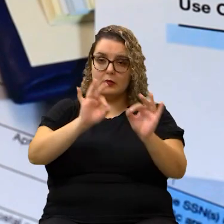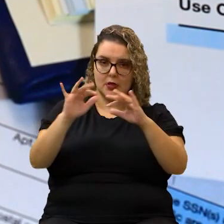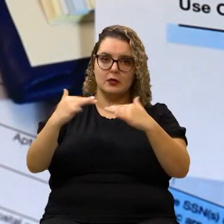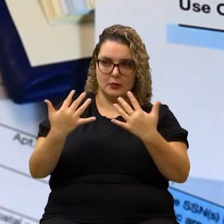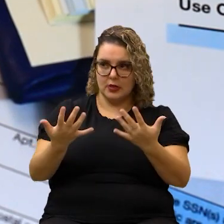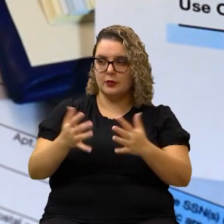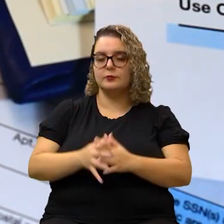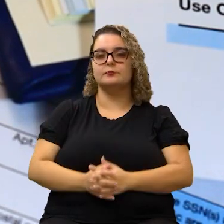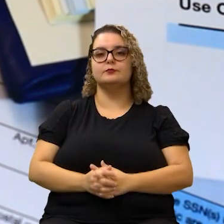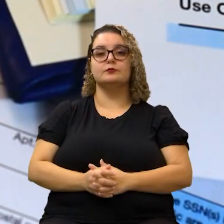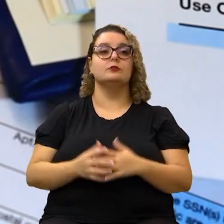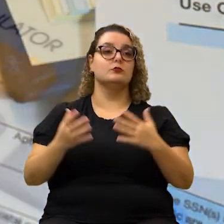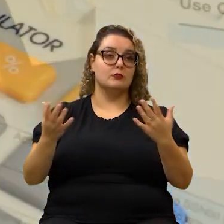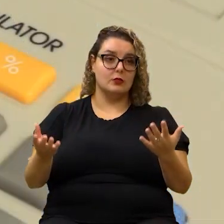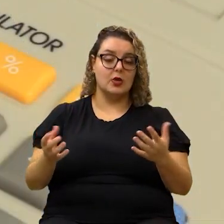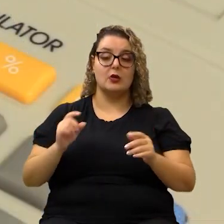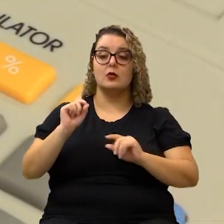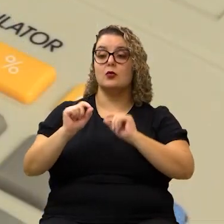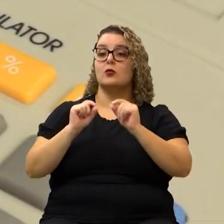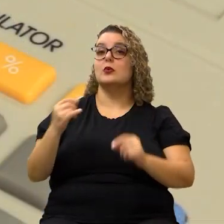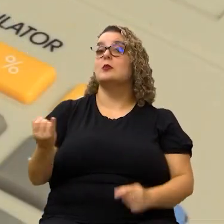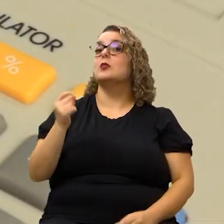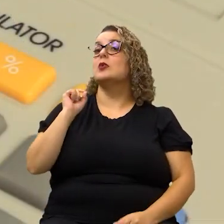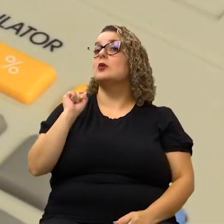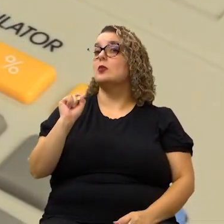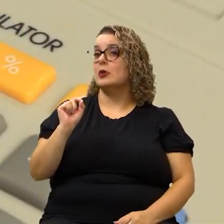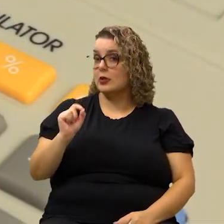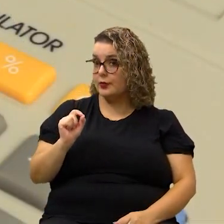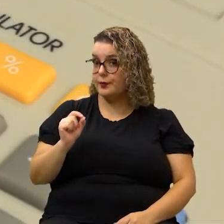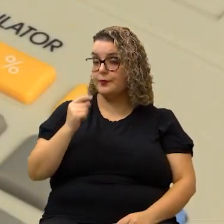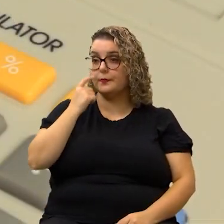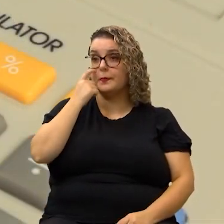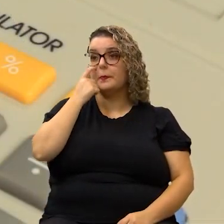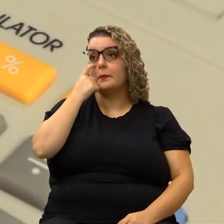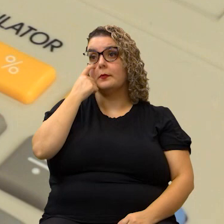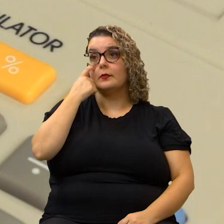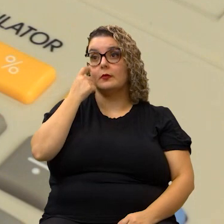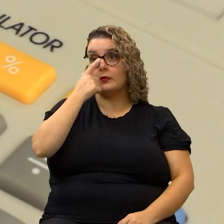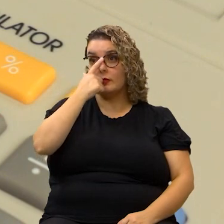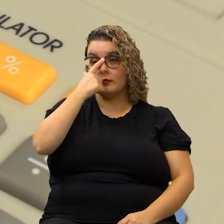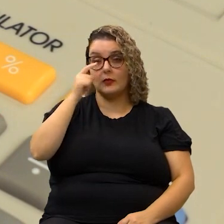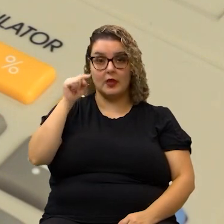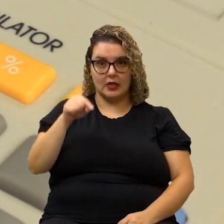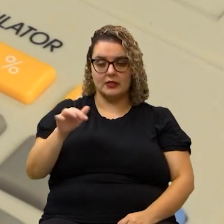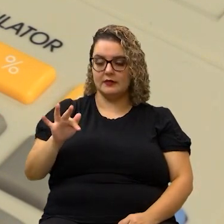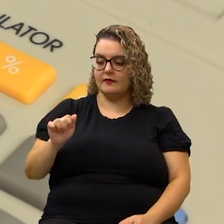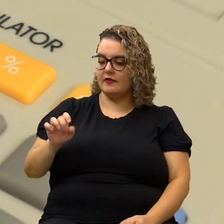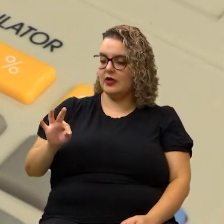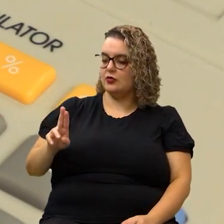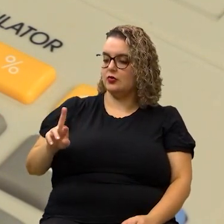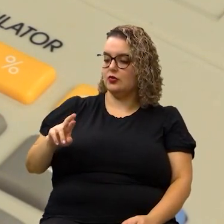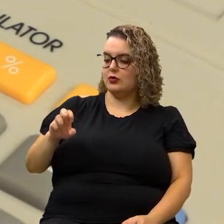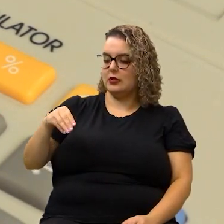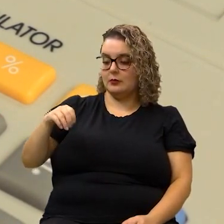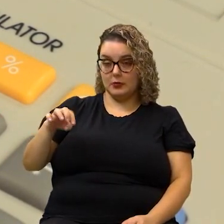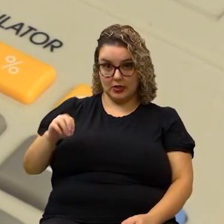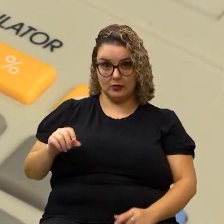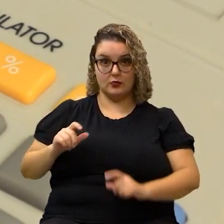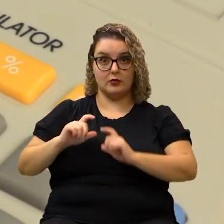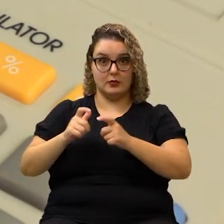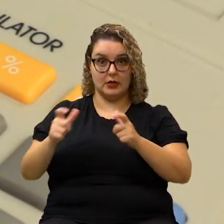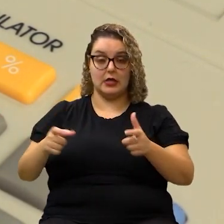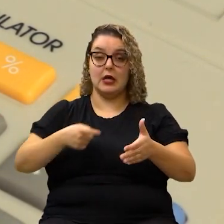nos assistindo, né? Bem, mas o que importa é, à medida que esse faturamento vai crescendo,